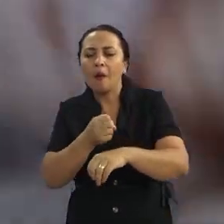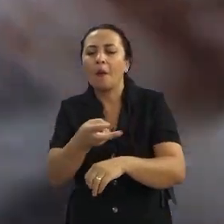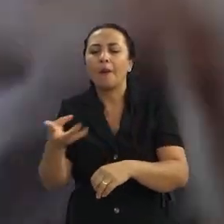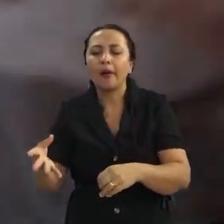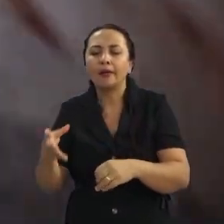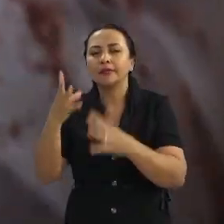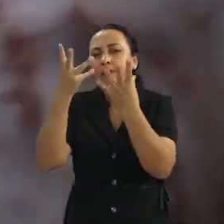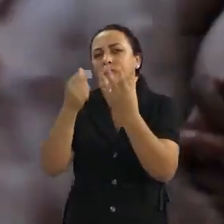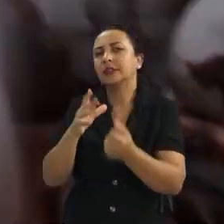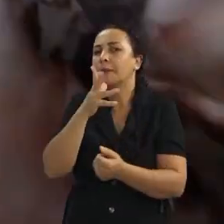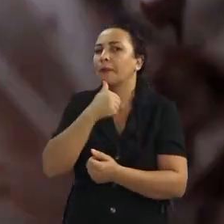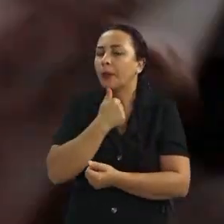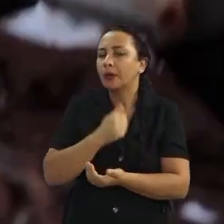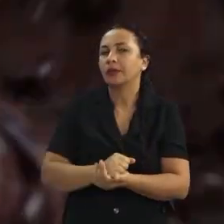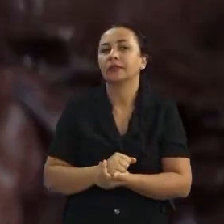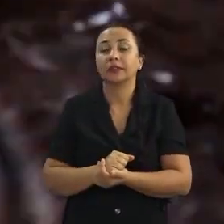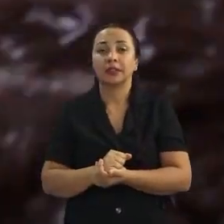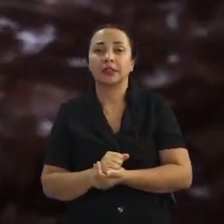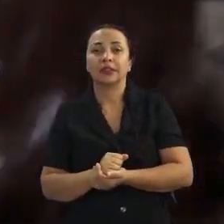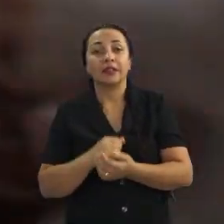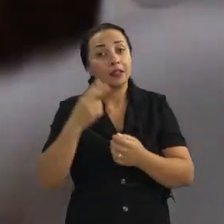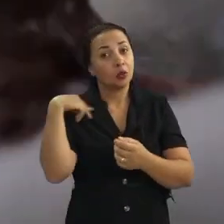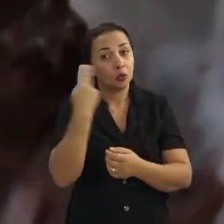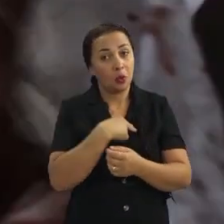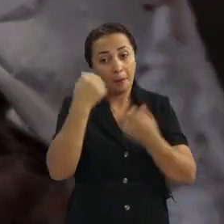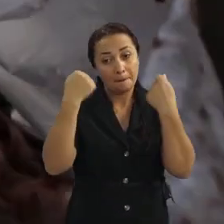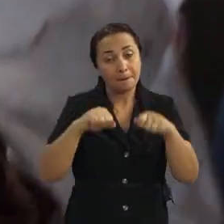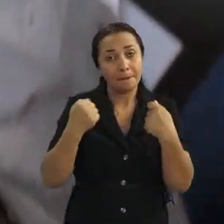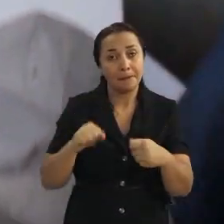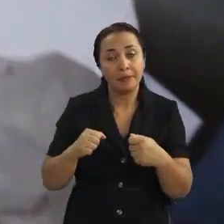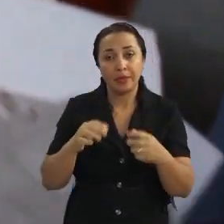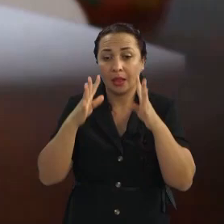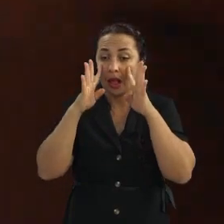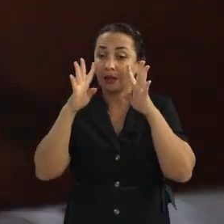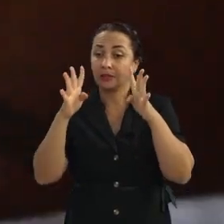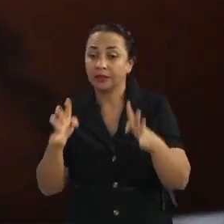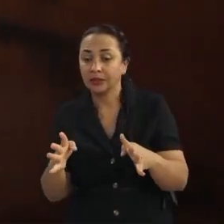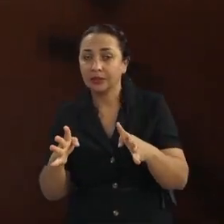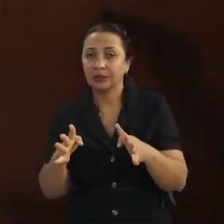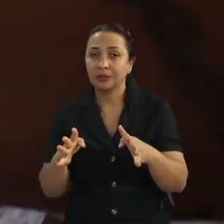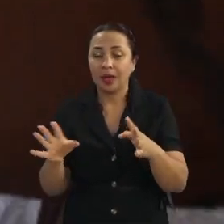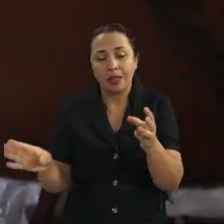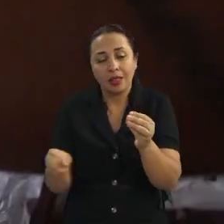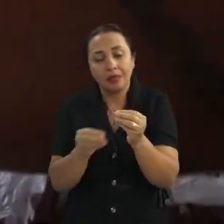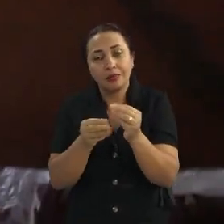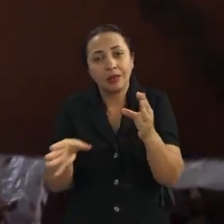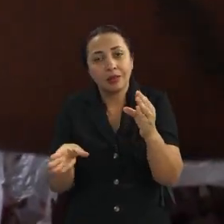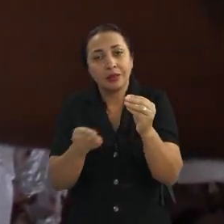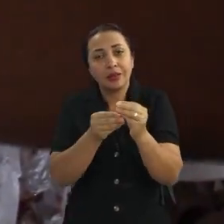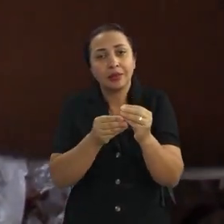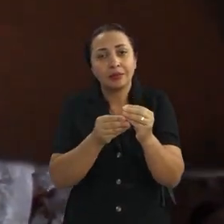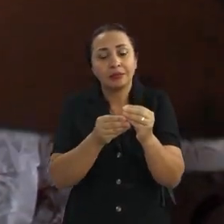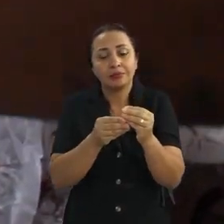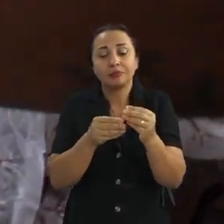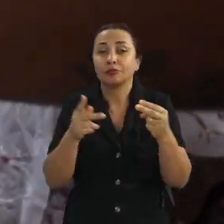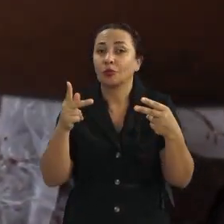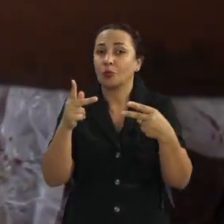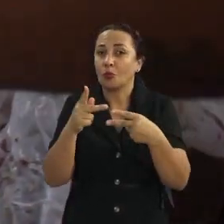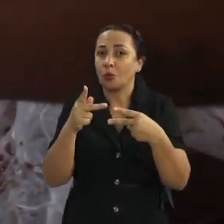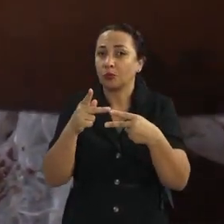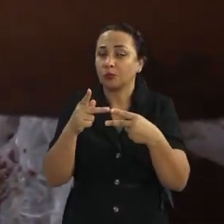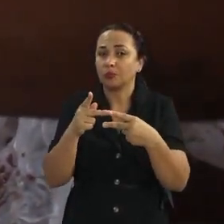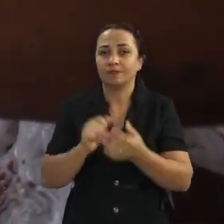com açúcar né Cristal já é outro tempo então a gente precisa tá alimentando ainda mais esse